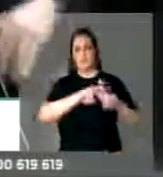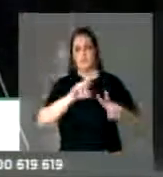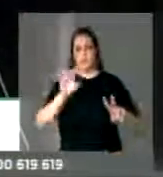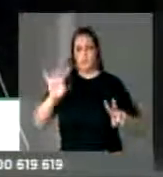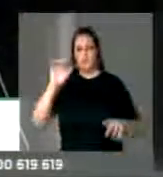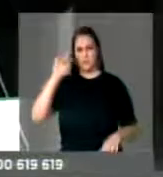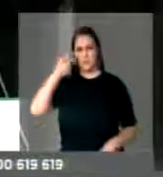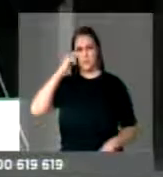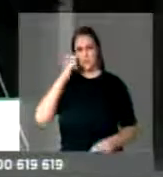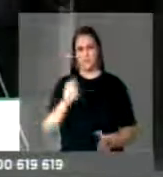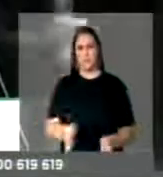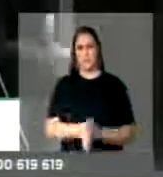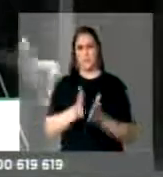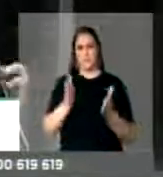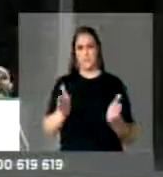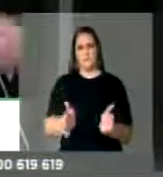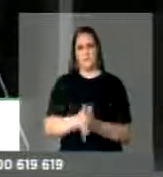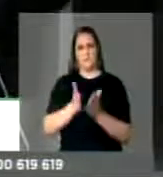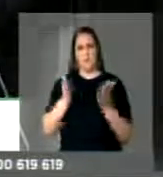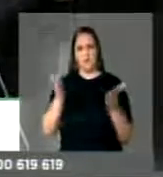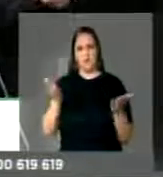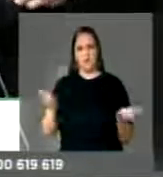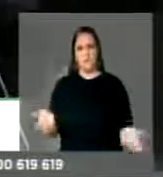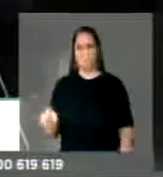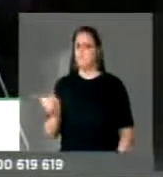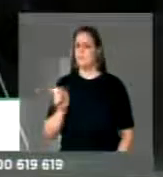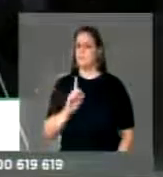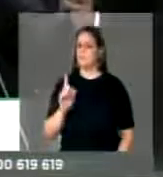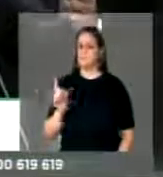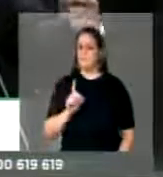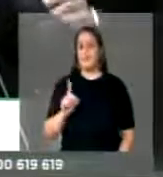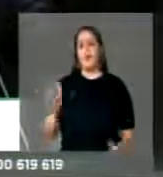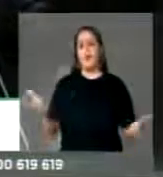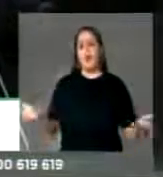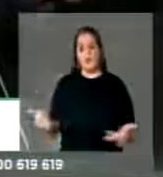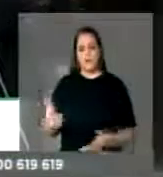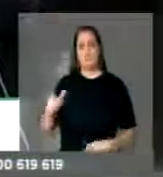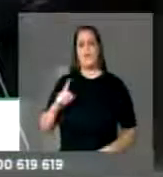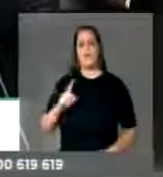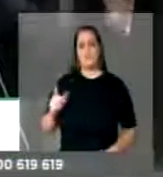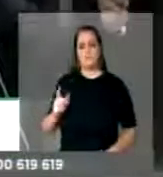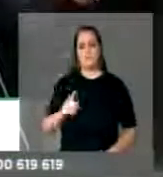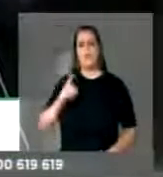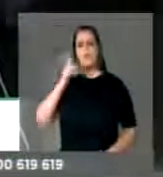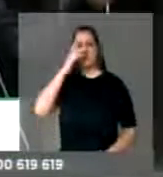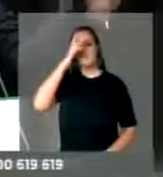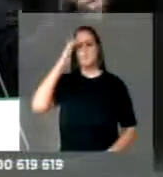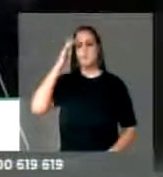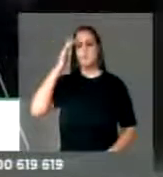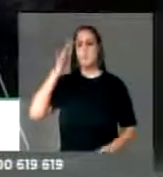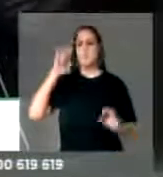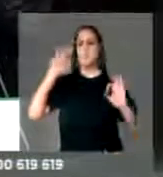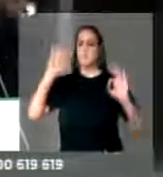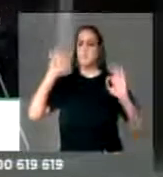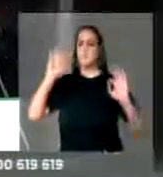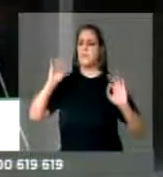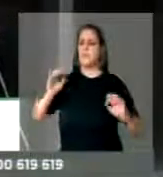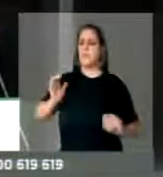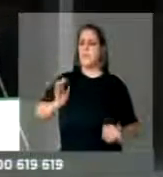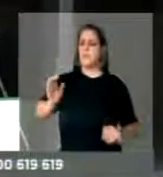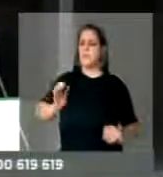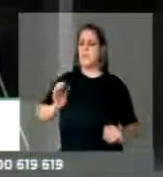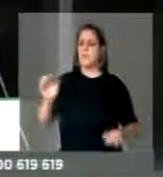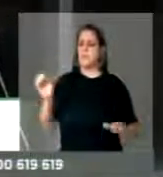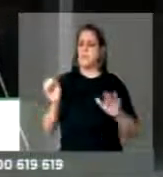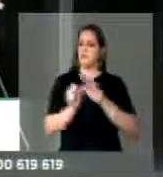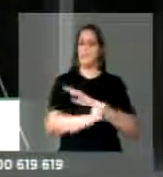pobres, desvalidos, e agora começando a ser frequentada por gente de colarinho branco de toda a natureza, inclusive